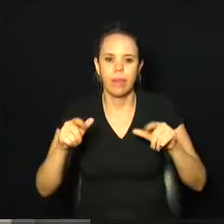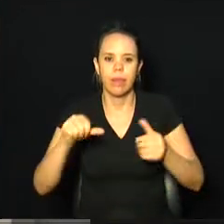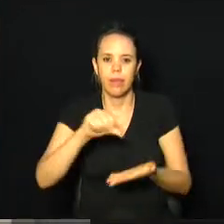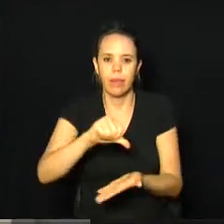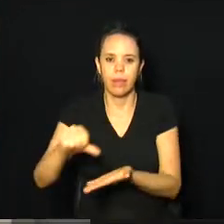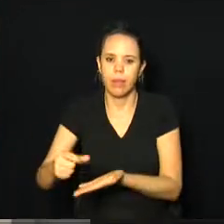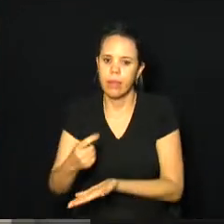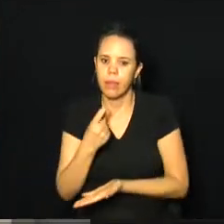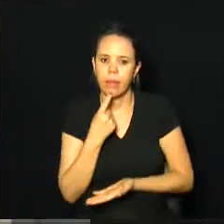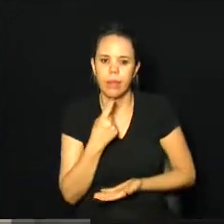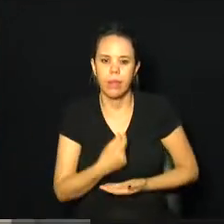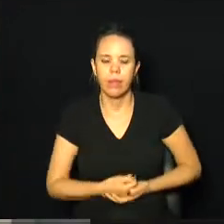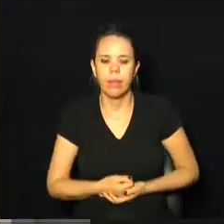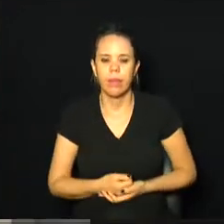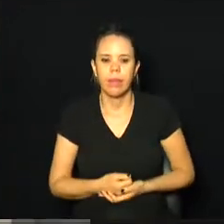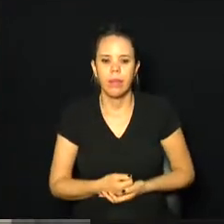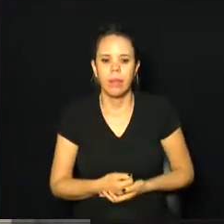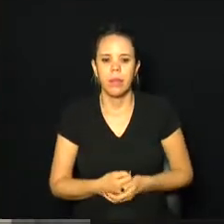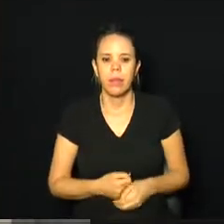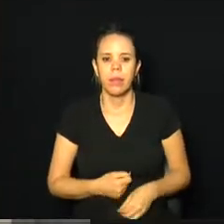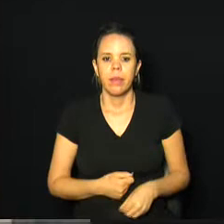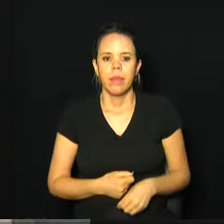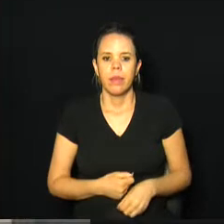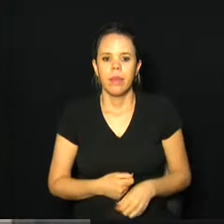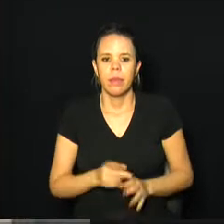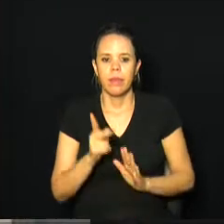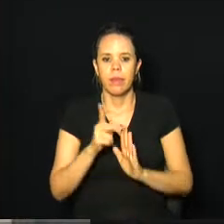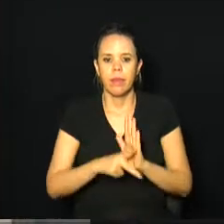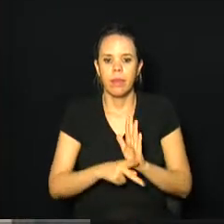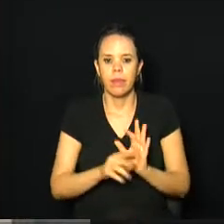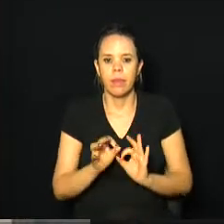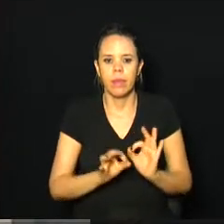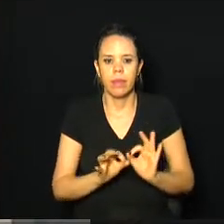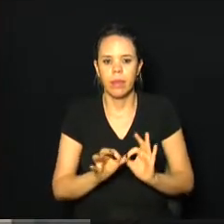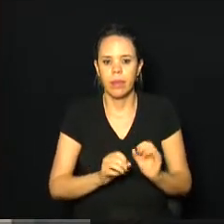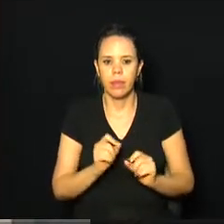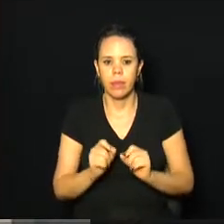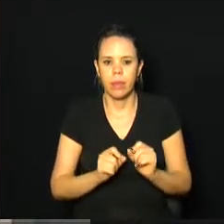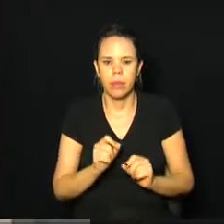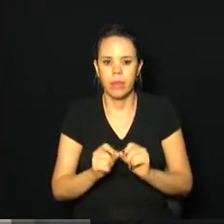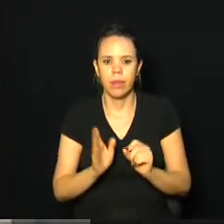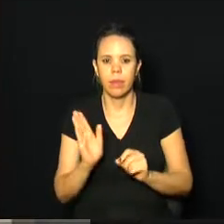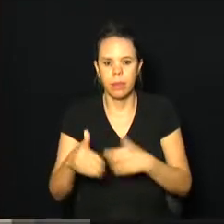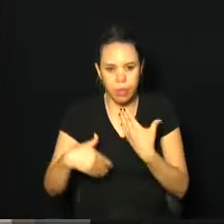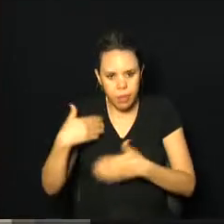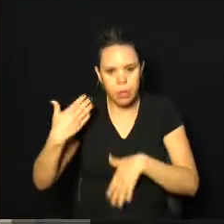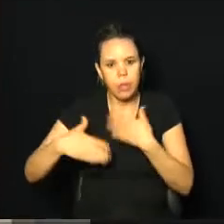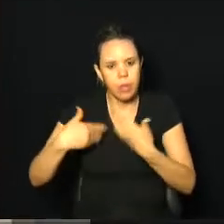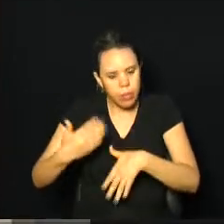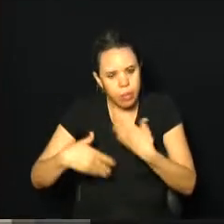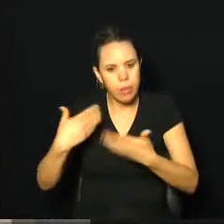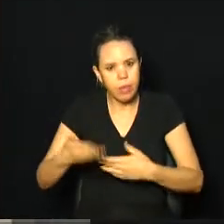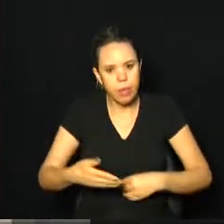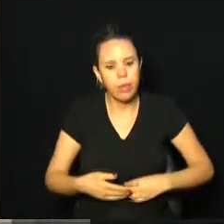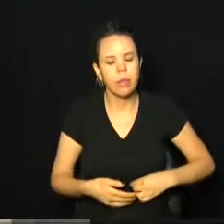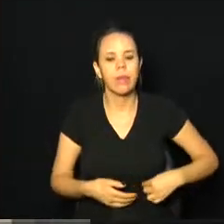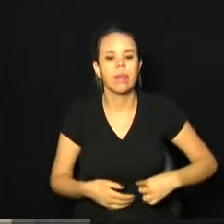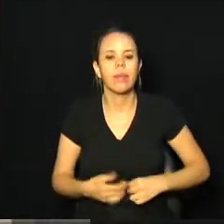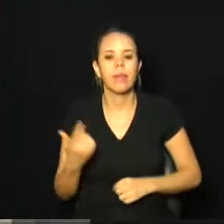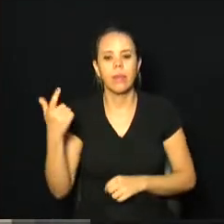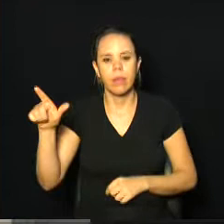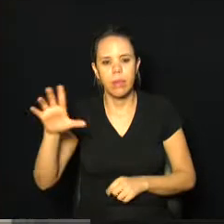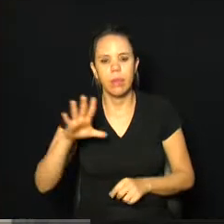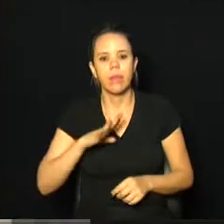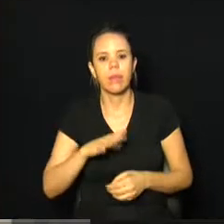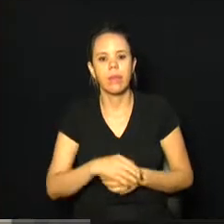de Campinas. É um projeto que eu já venho assim, desenvolvendo em outras